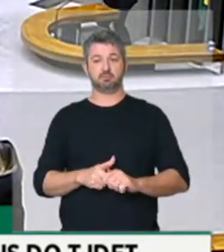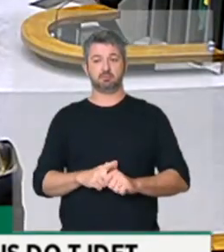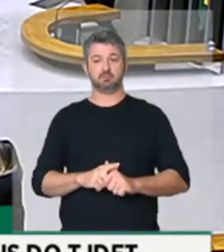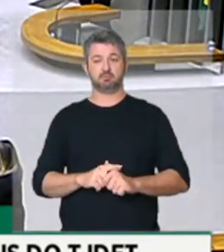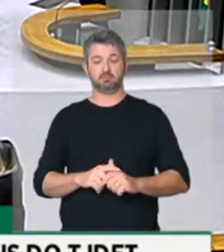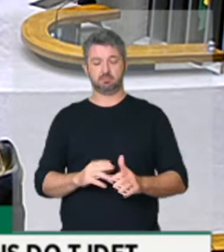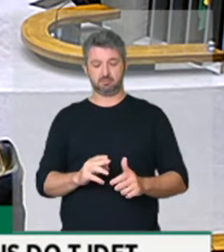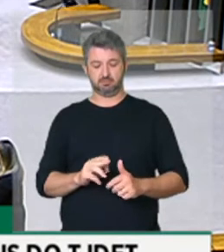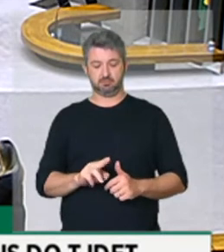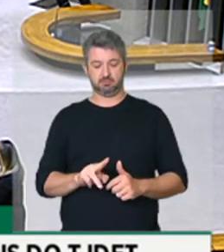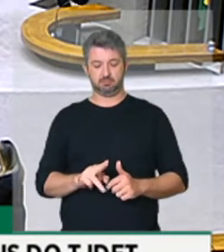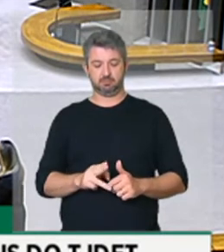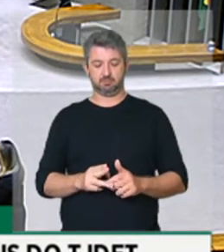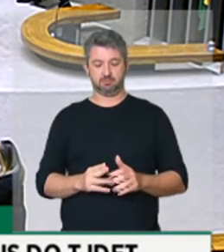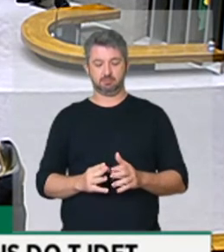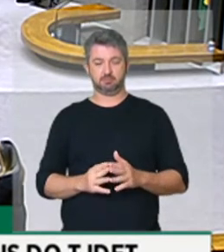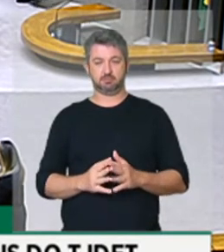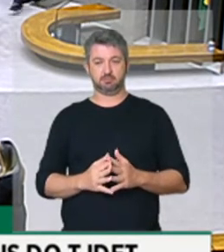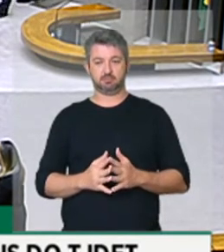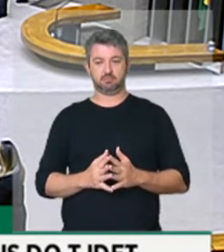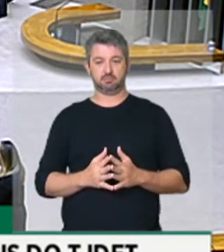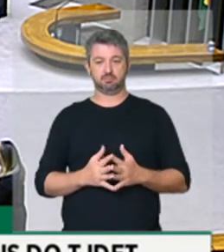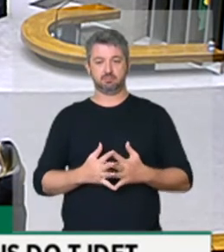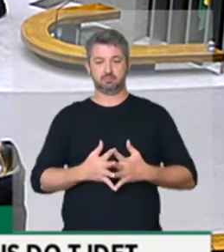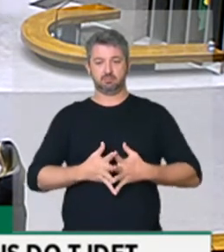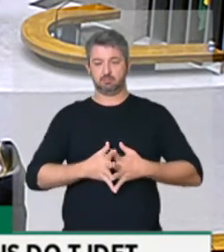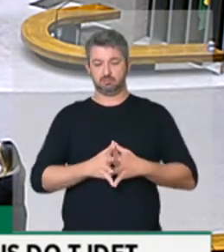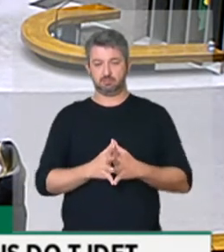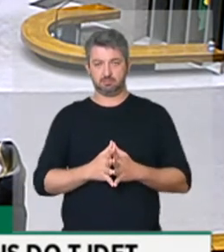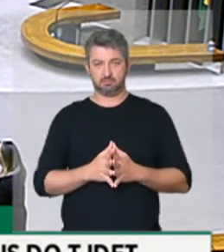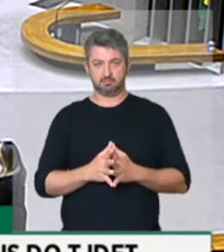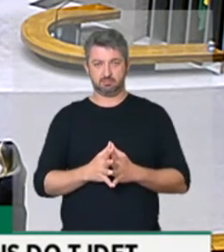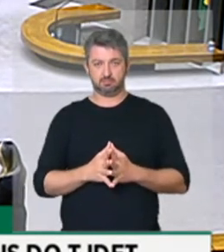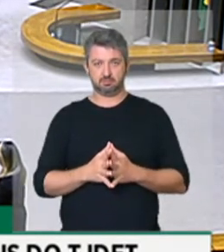Deputado Hildo Rocha, Vossa Excelência nos ouve.